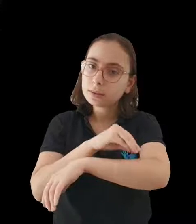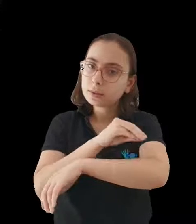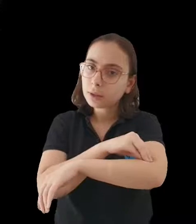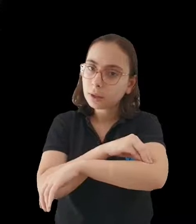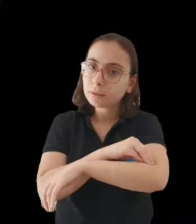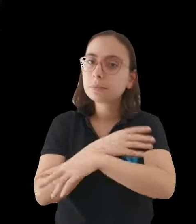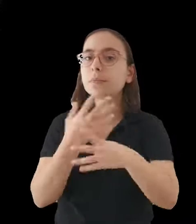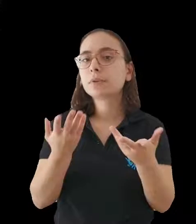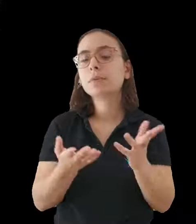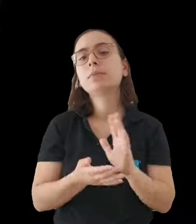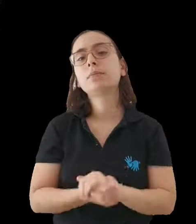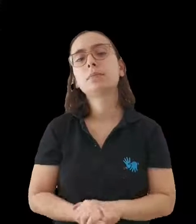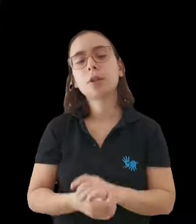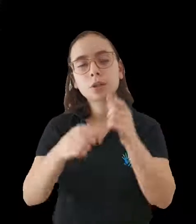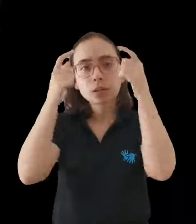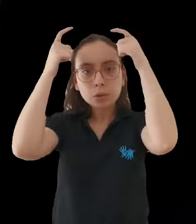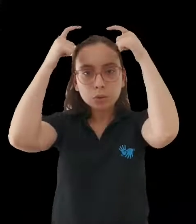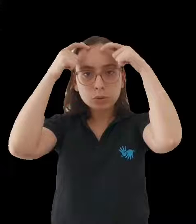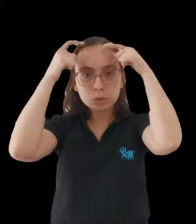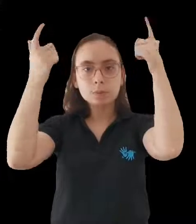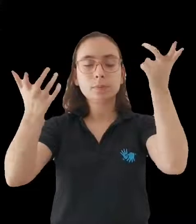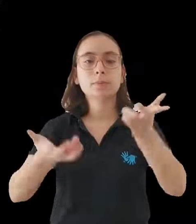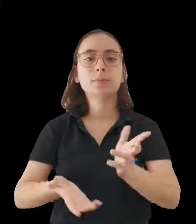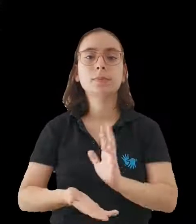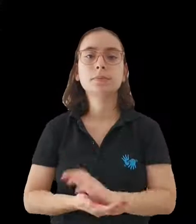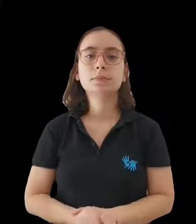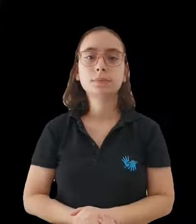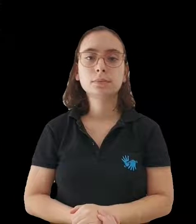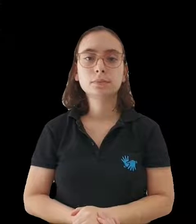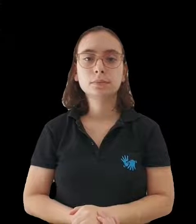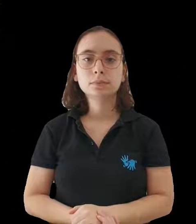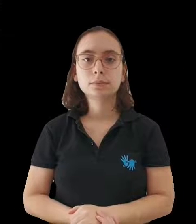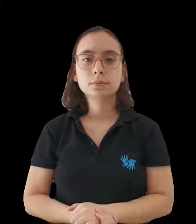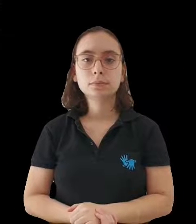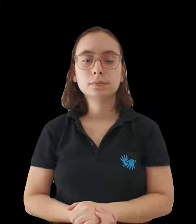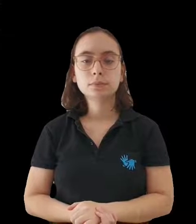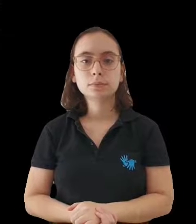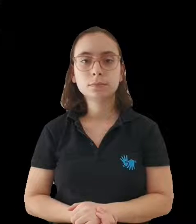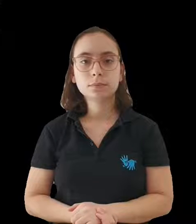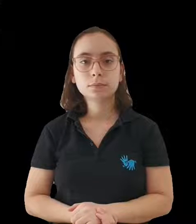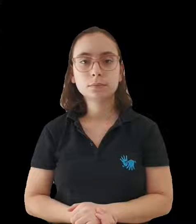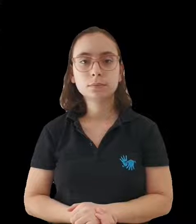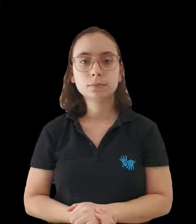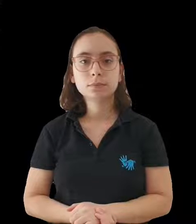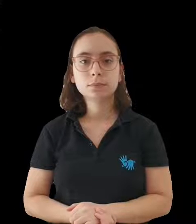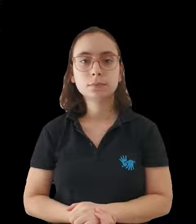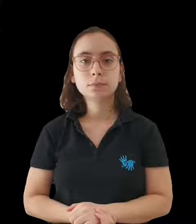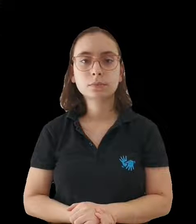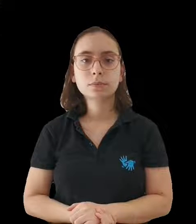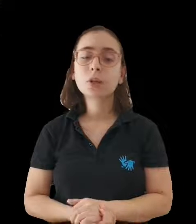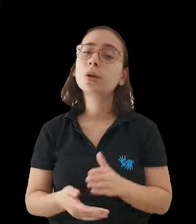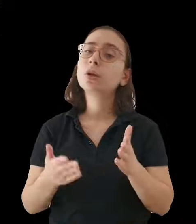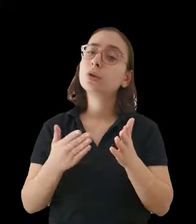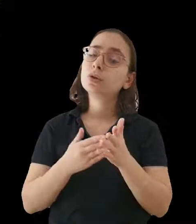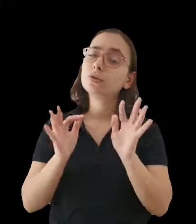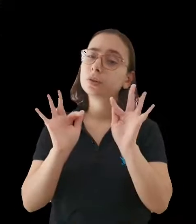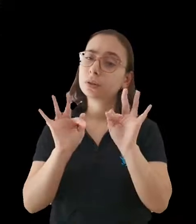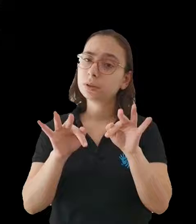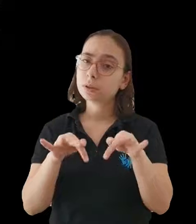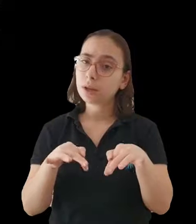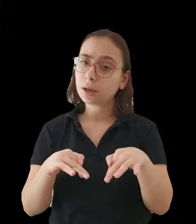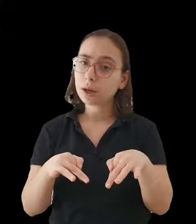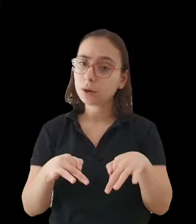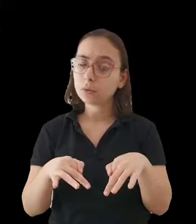tem coroa, certo? A sapinha que tem coroa. E aí, no final, tem um